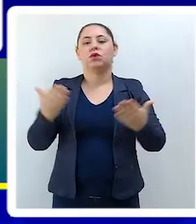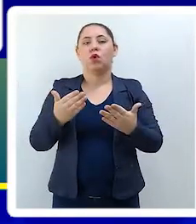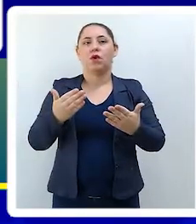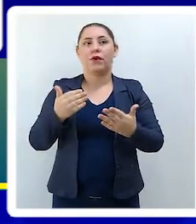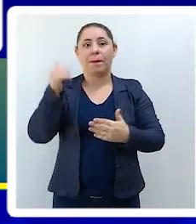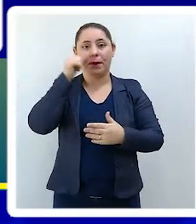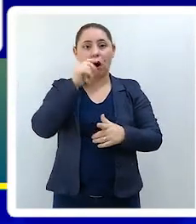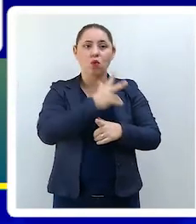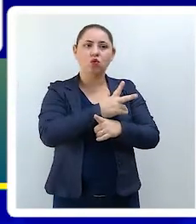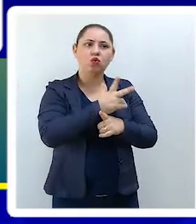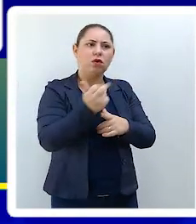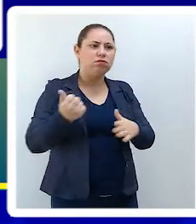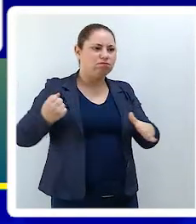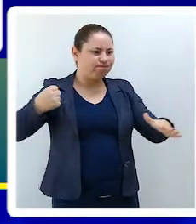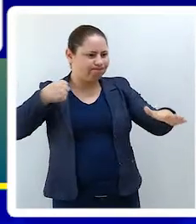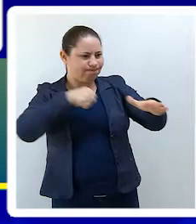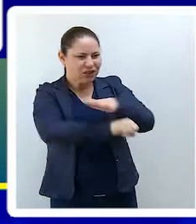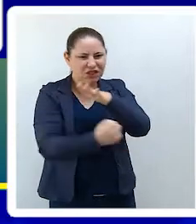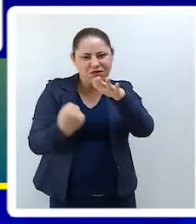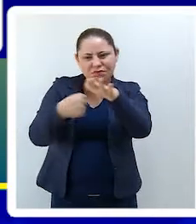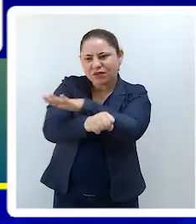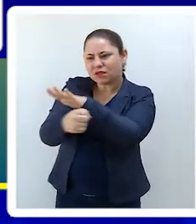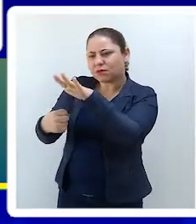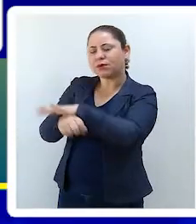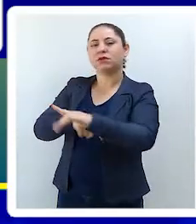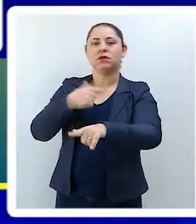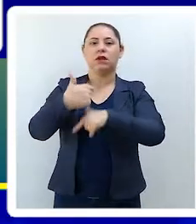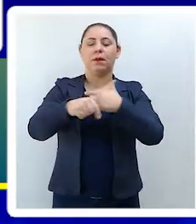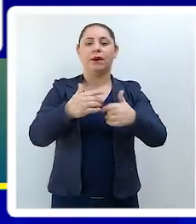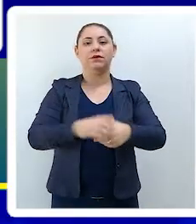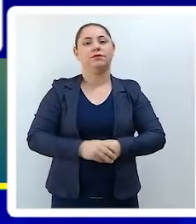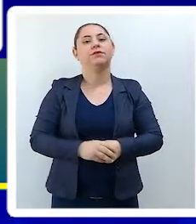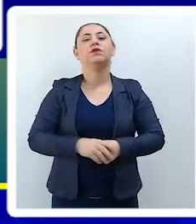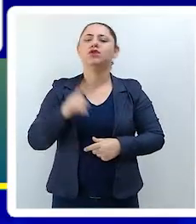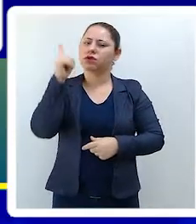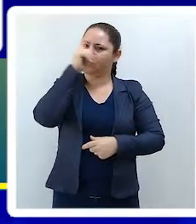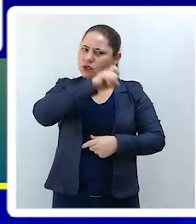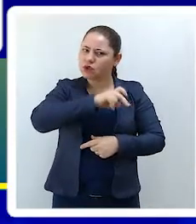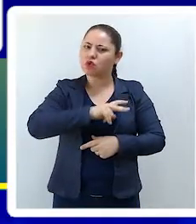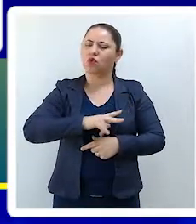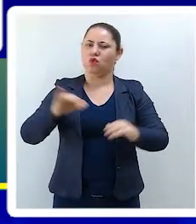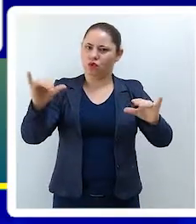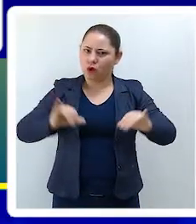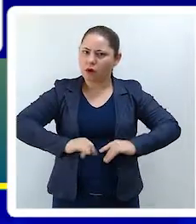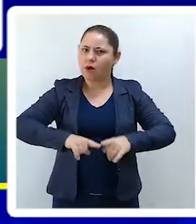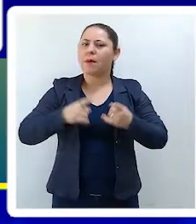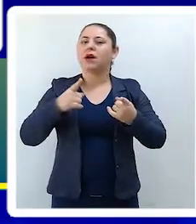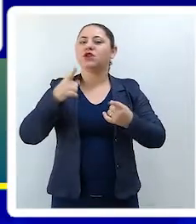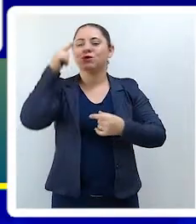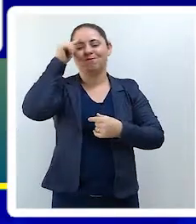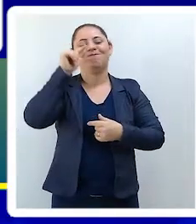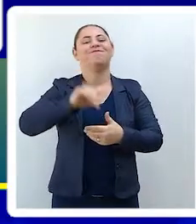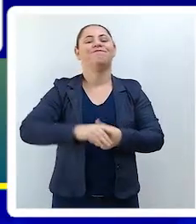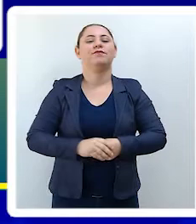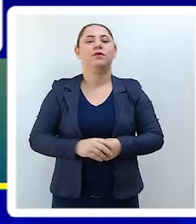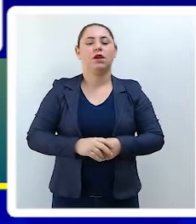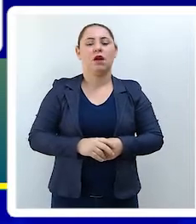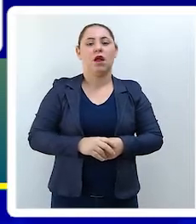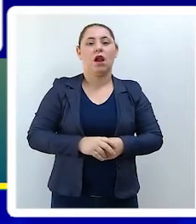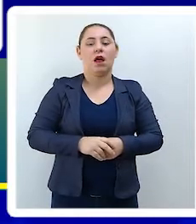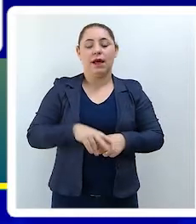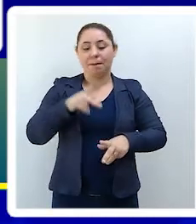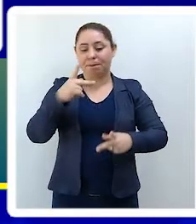mulheres conseguiram se inserir nesse mercado de trabalho, a duras penas, mas conseguimos. No